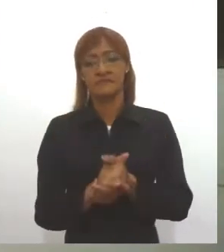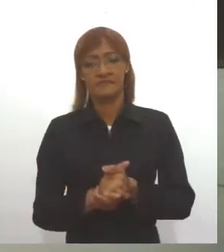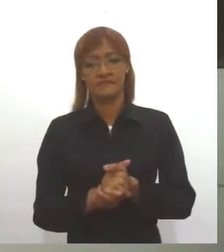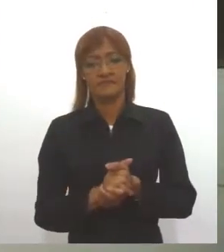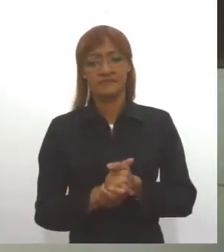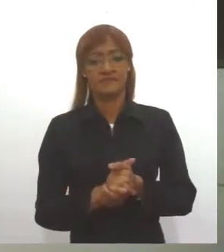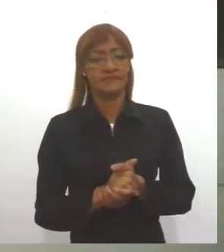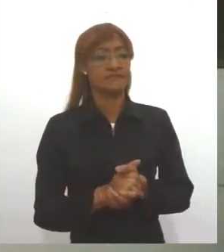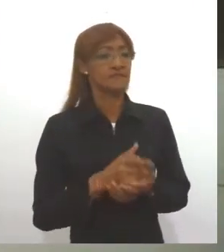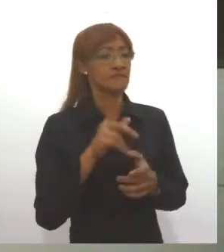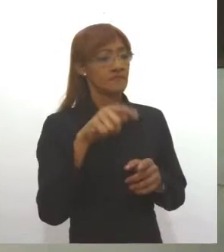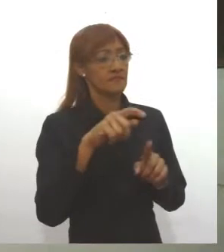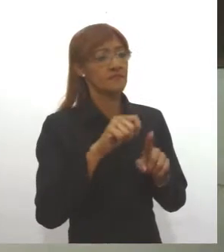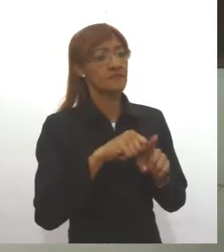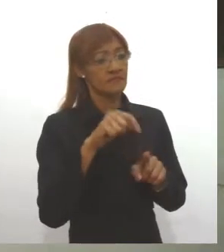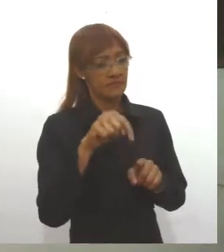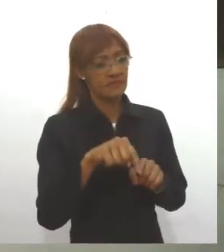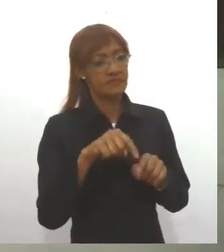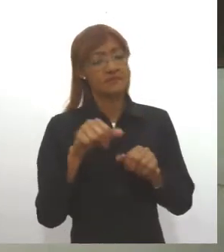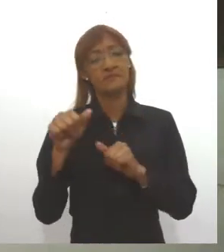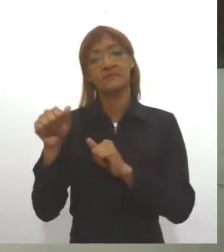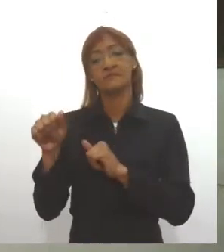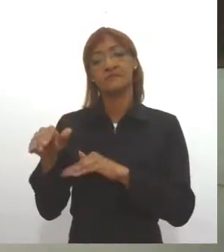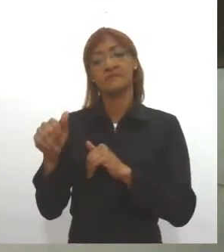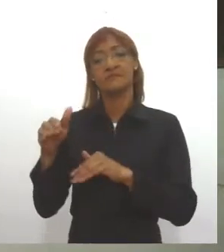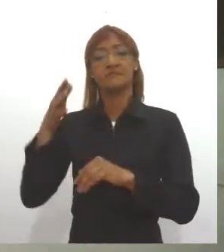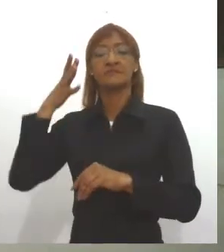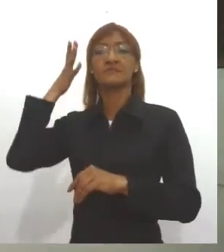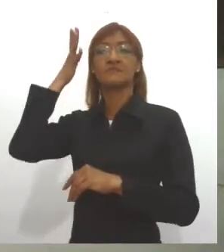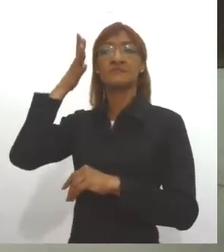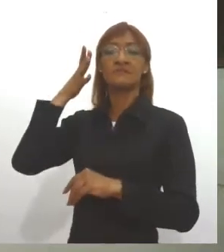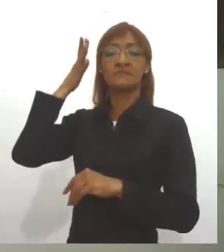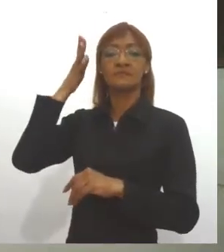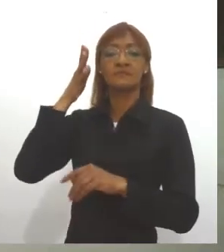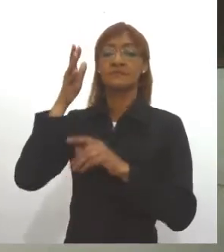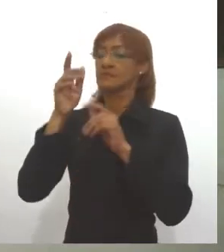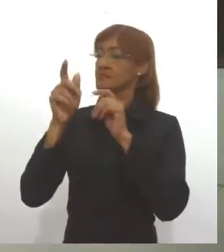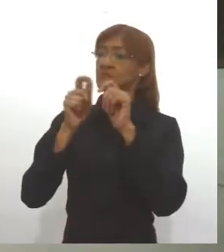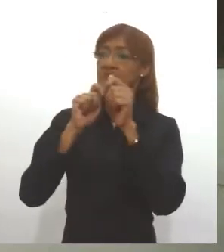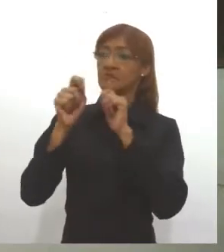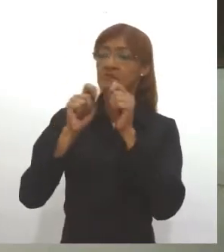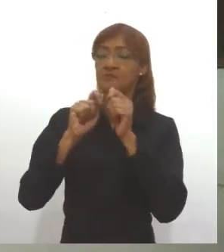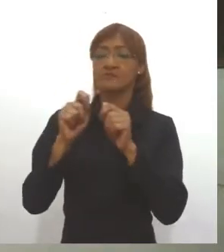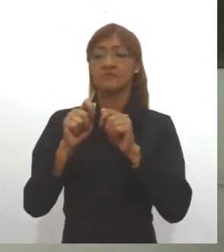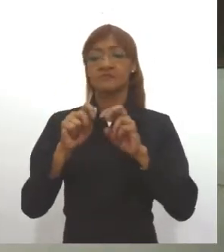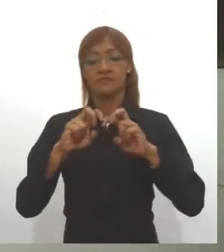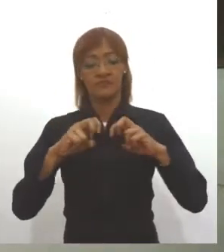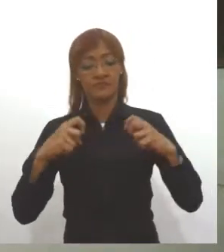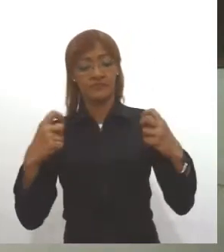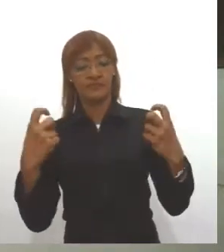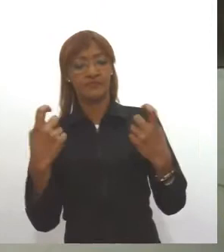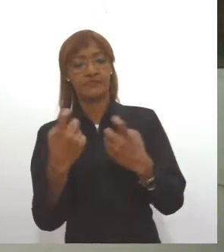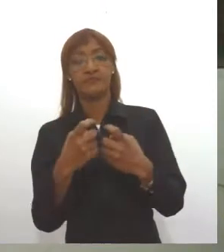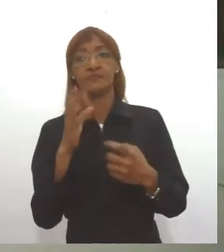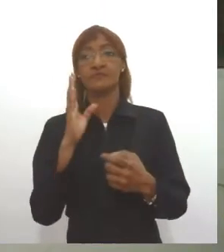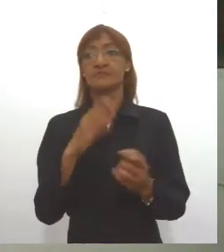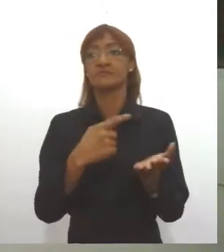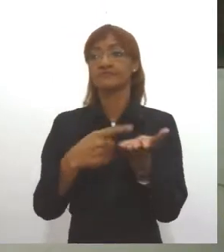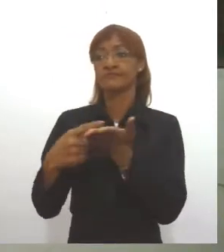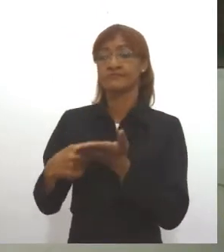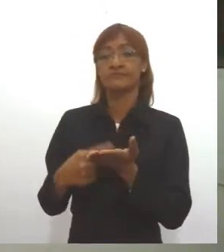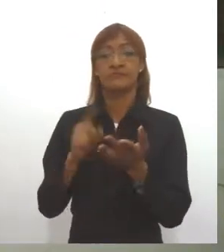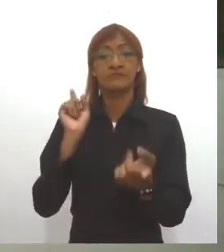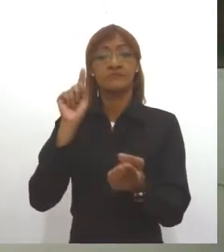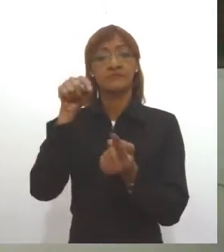Durante esse mês de setembro, nós fazemos palestras, entrevistas, rodas de conversa, justamente com o objetivo de trazer